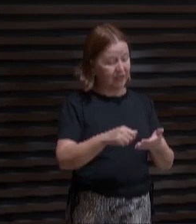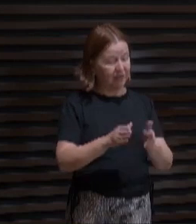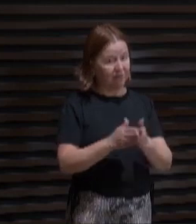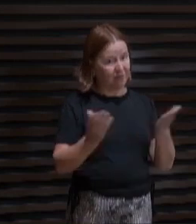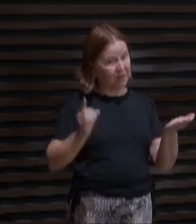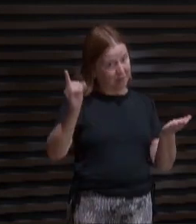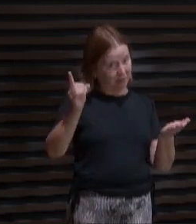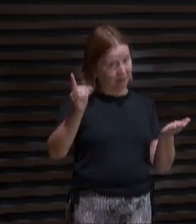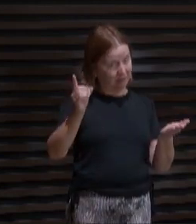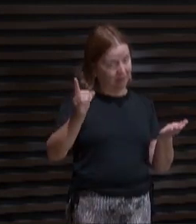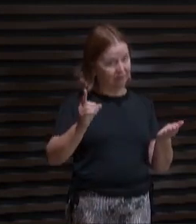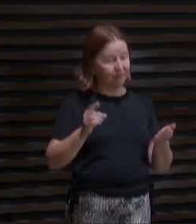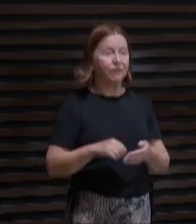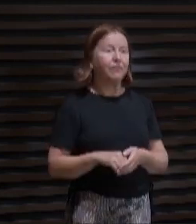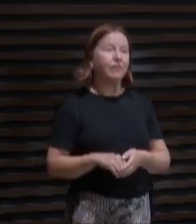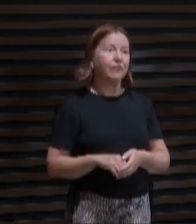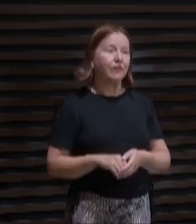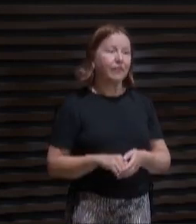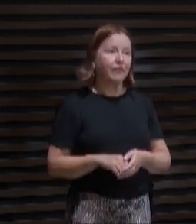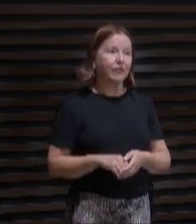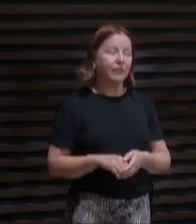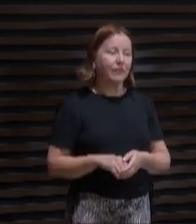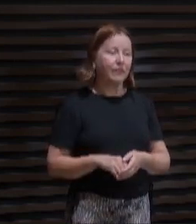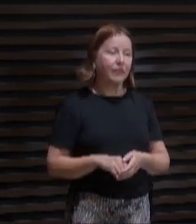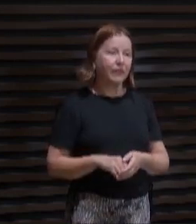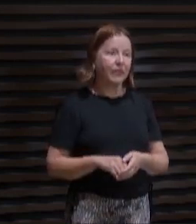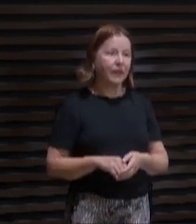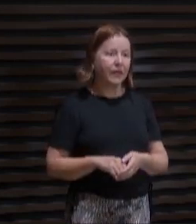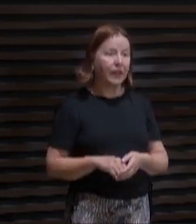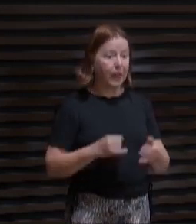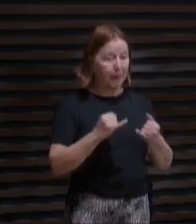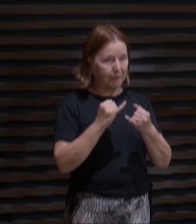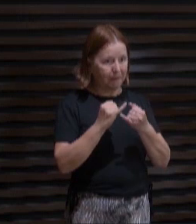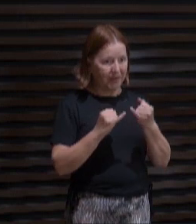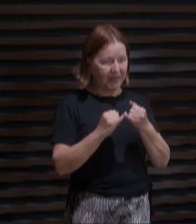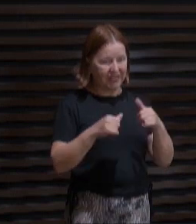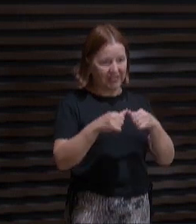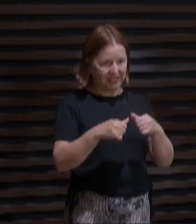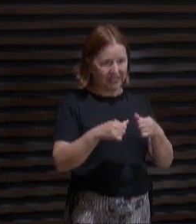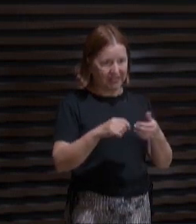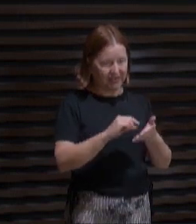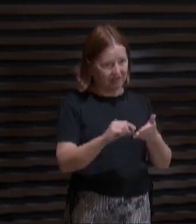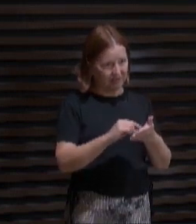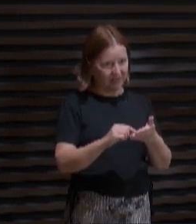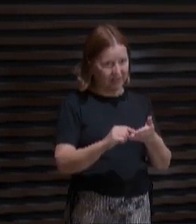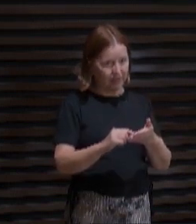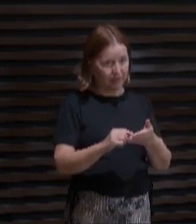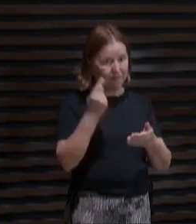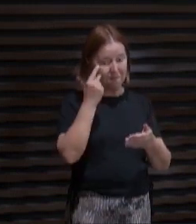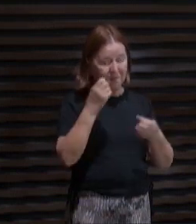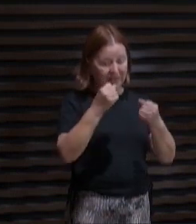que tudo indica. Isto foi o contexto dessa explicação. O versículo